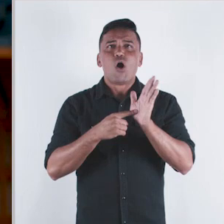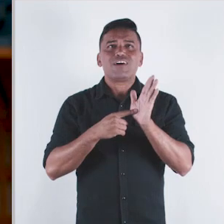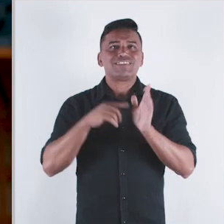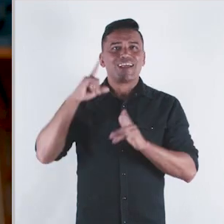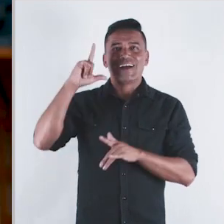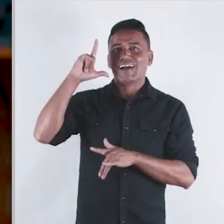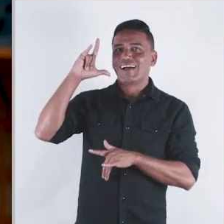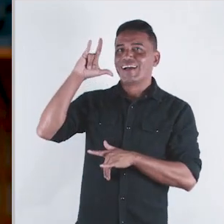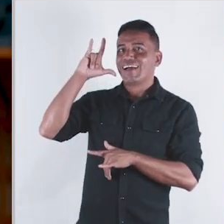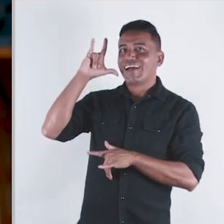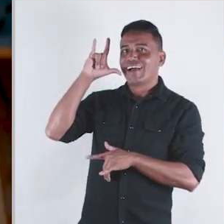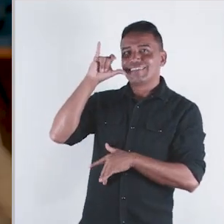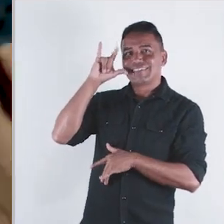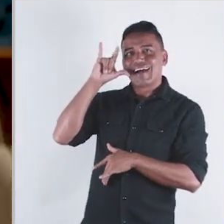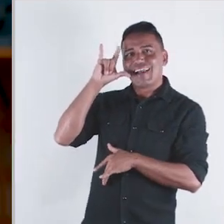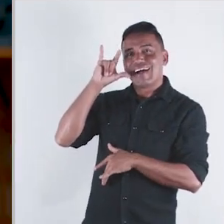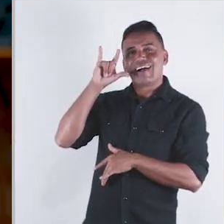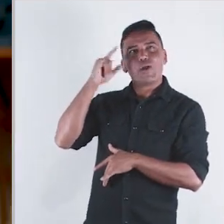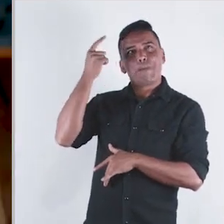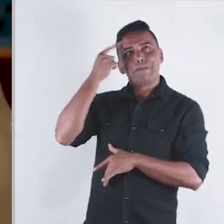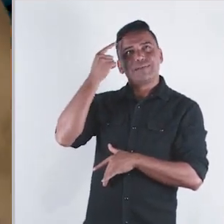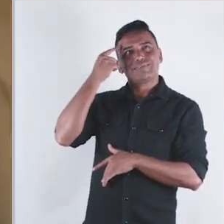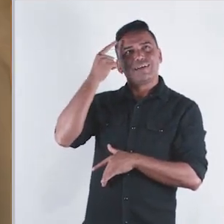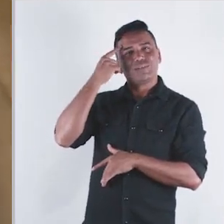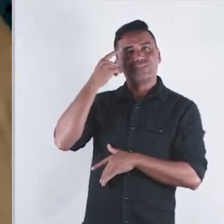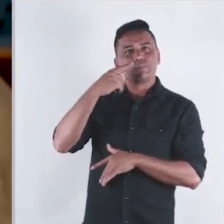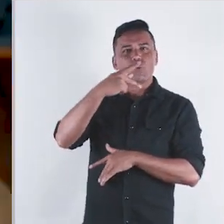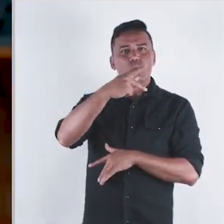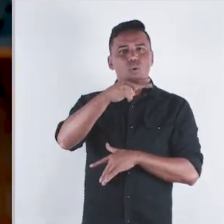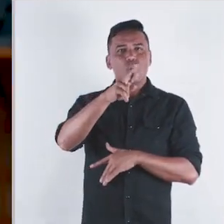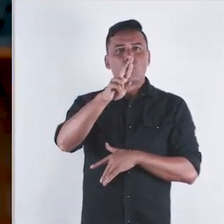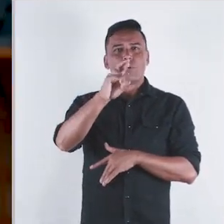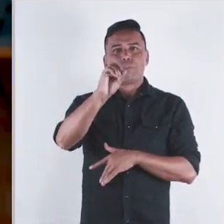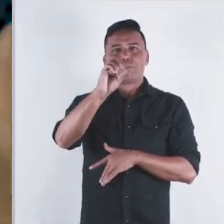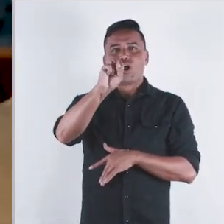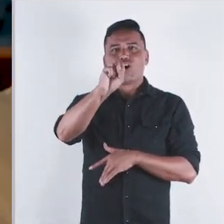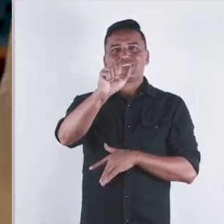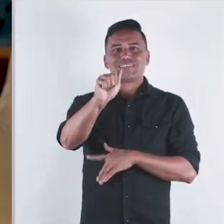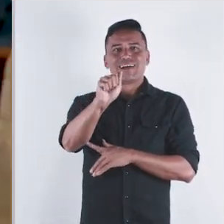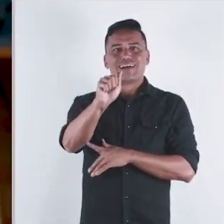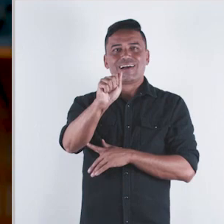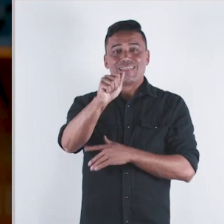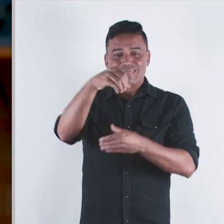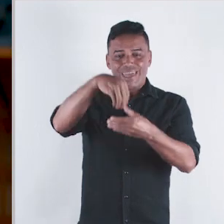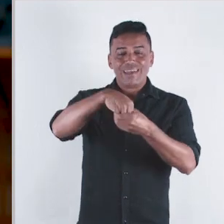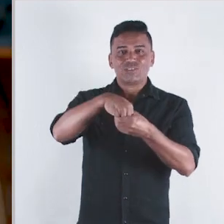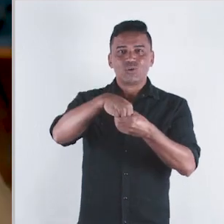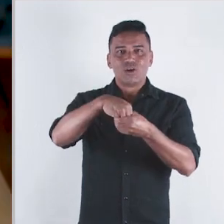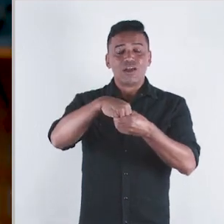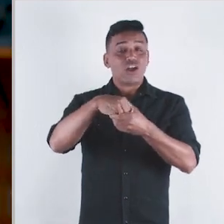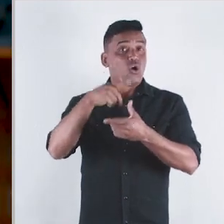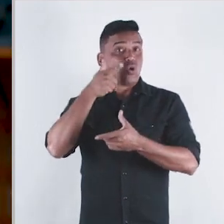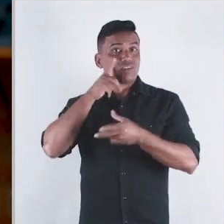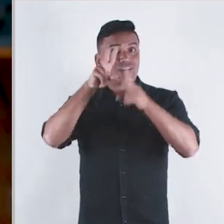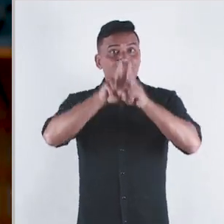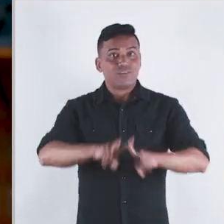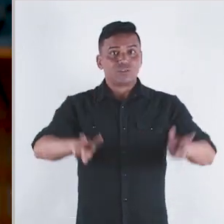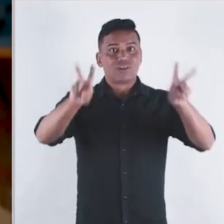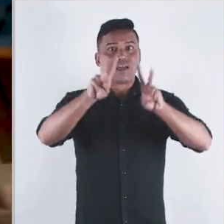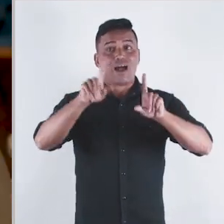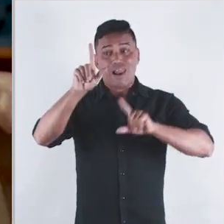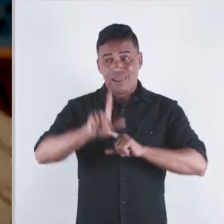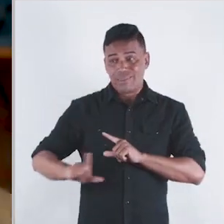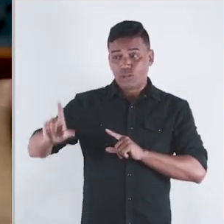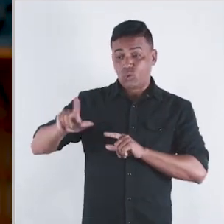fiquei pensando muito como que a prosa entrava, né? Que eu conseguia visualizar a literatura